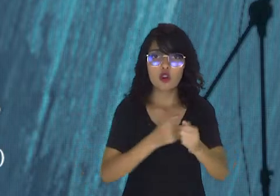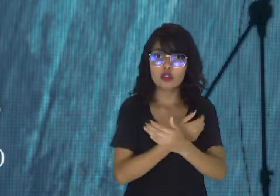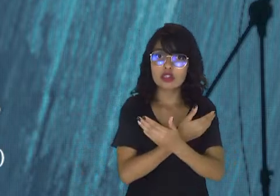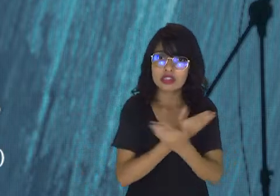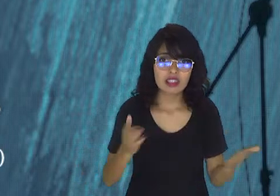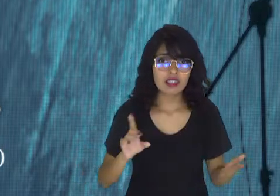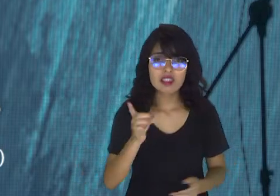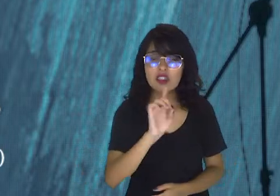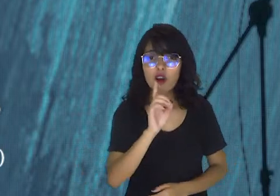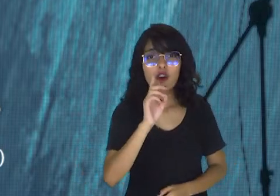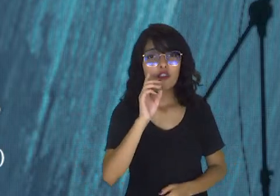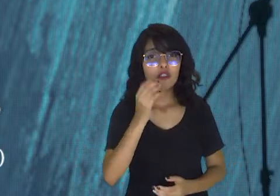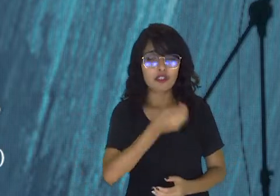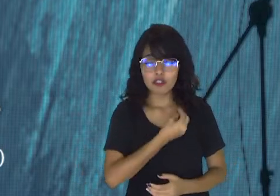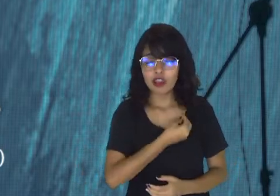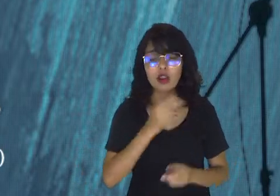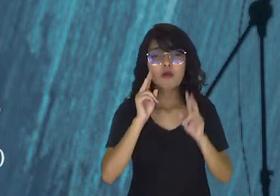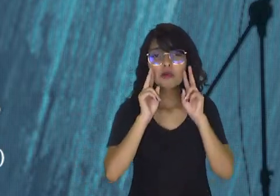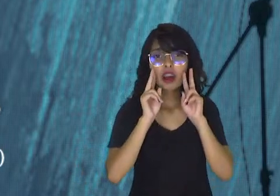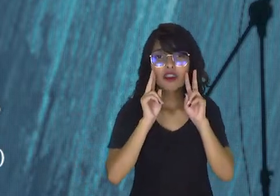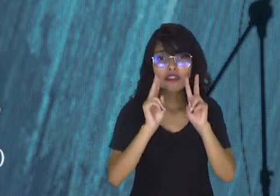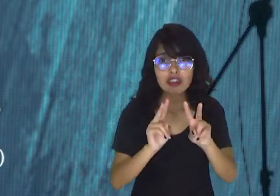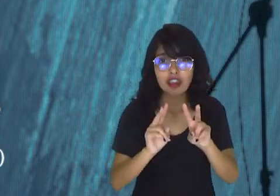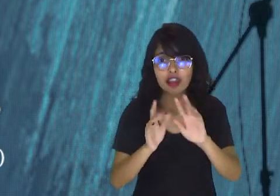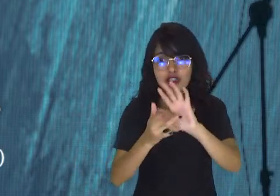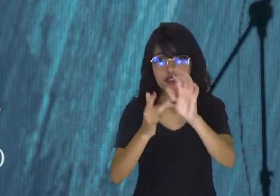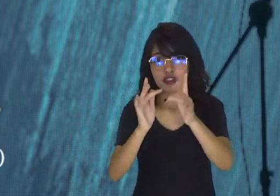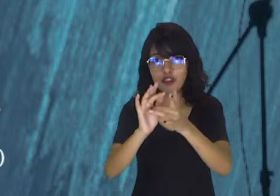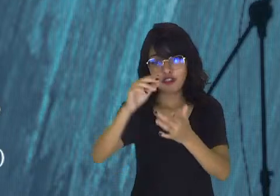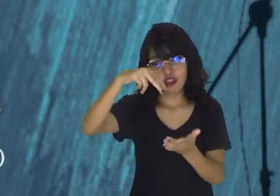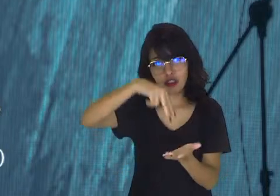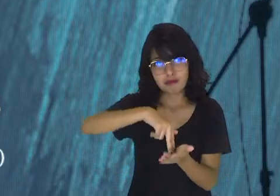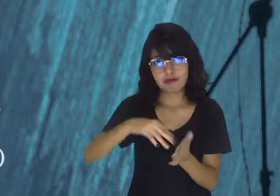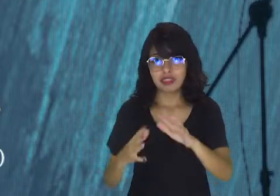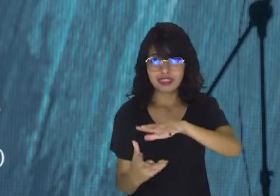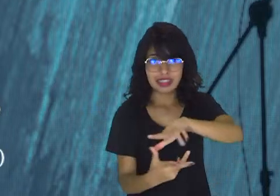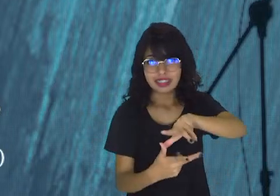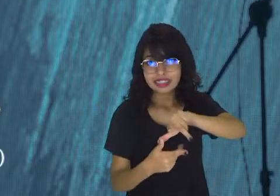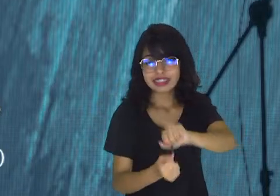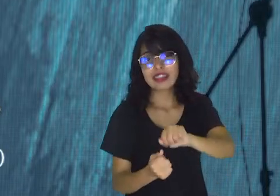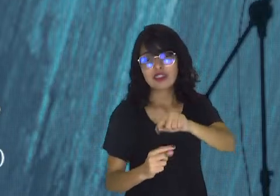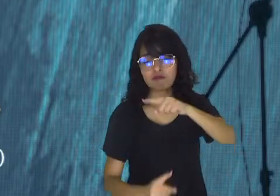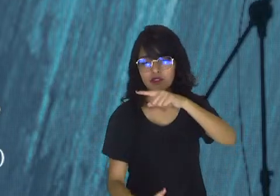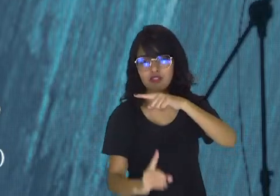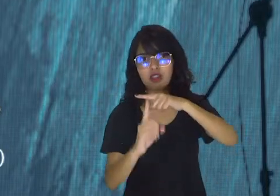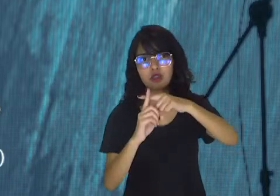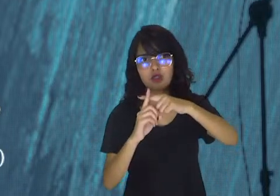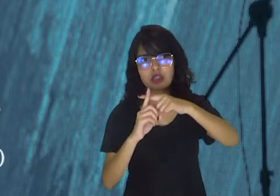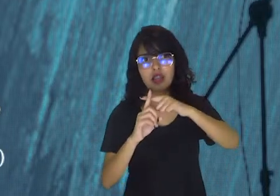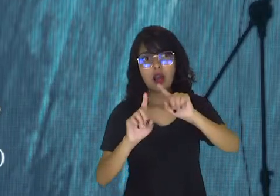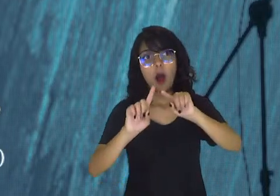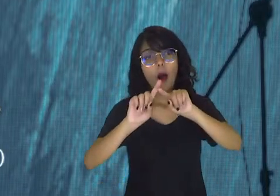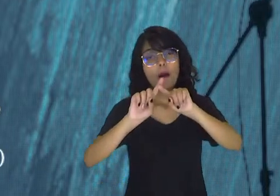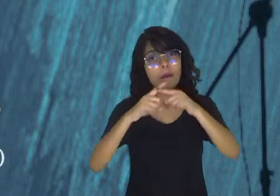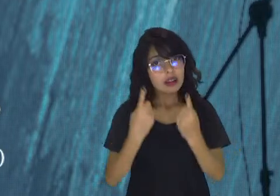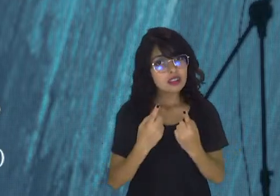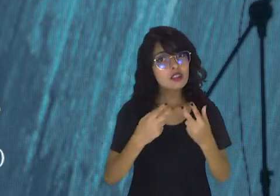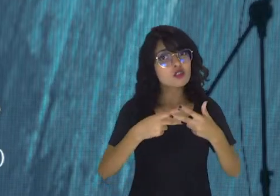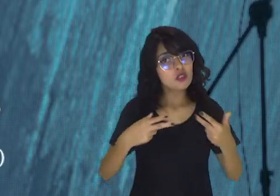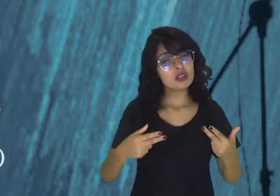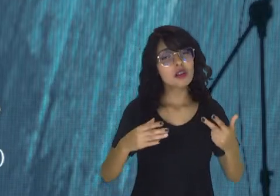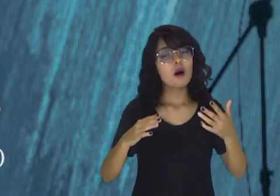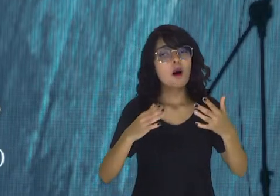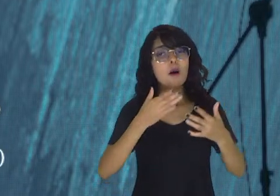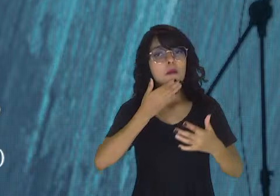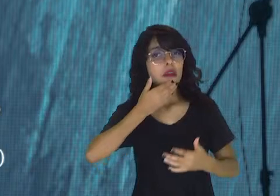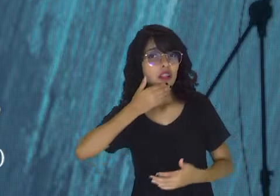cruz. Mas a obra da cruz já aconteceu. Então as coisas maiores e melhores para nós é que a cruz, a gente olha